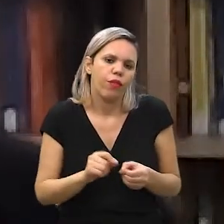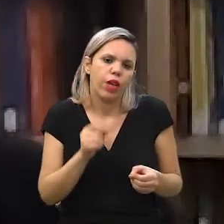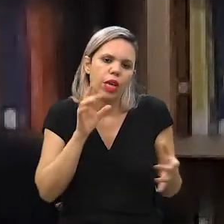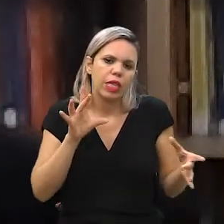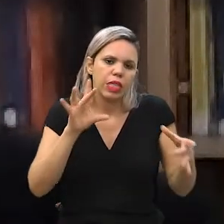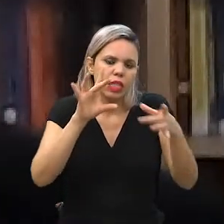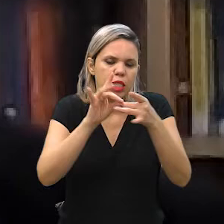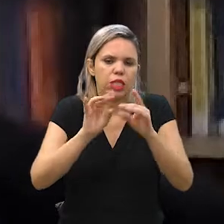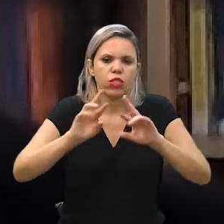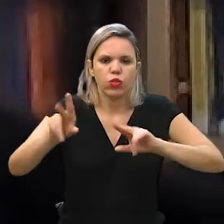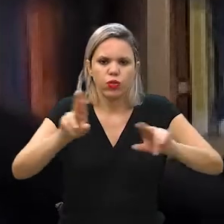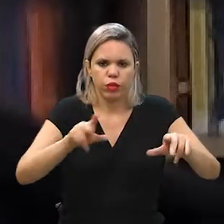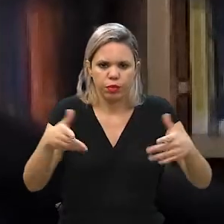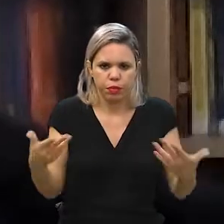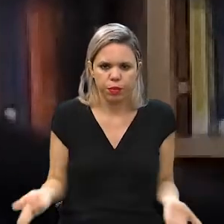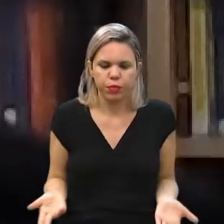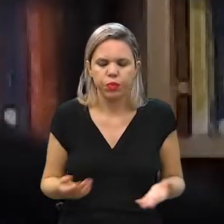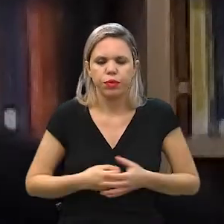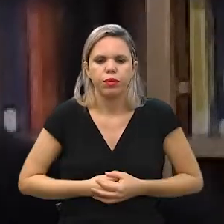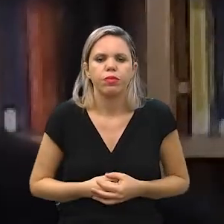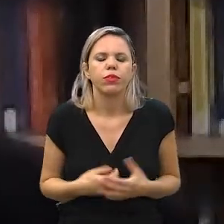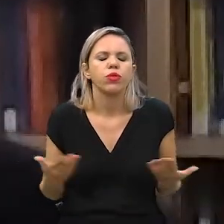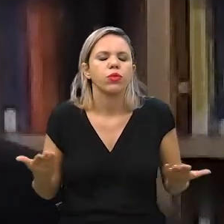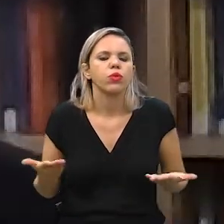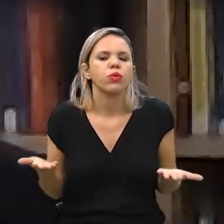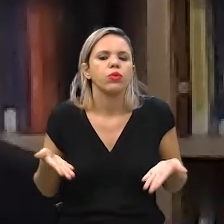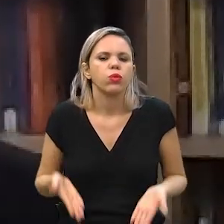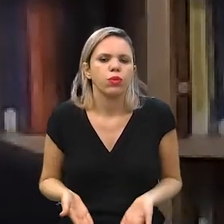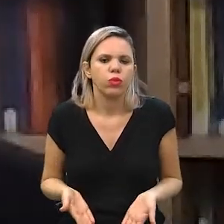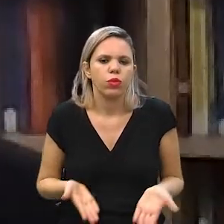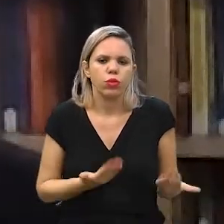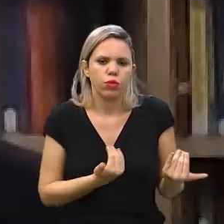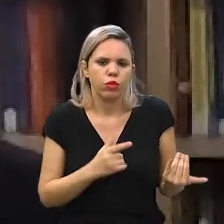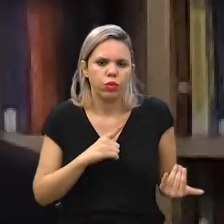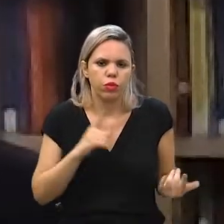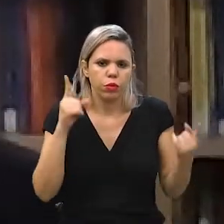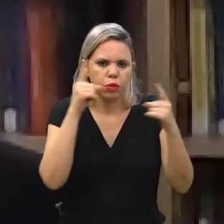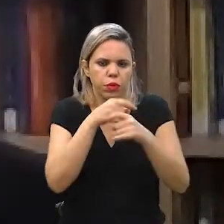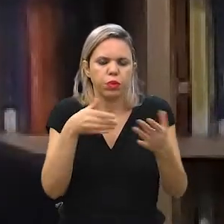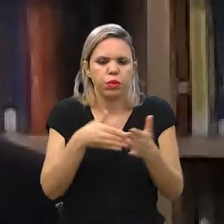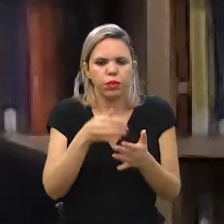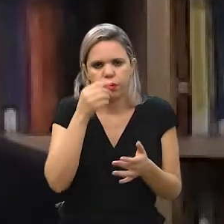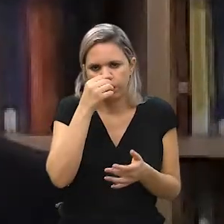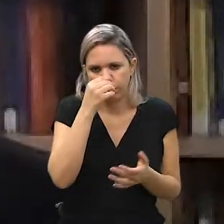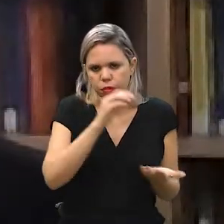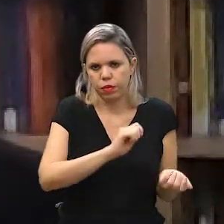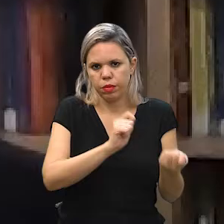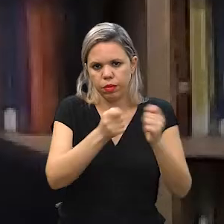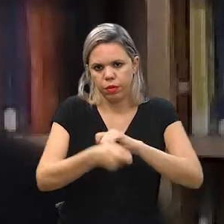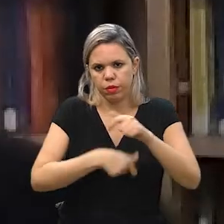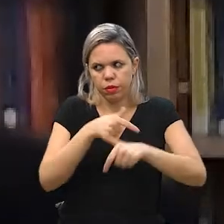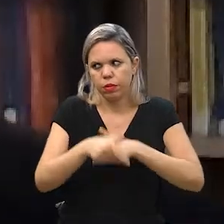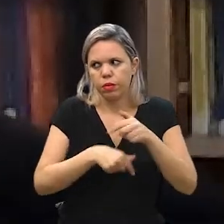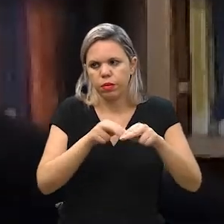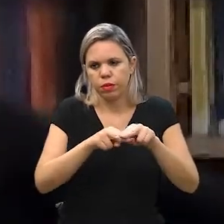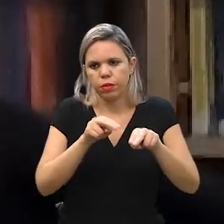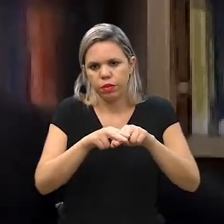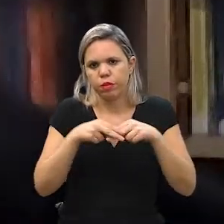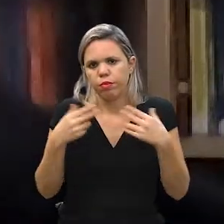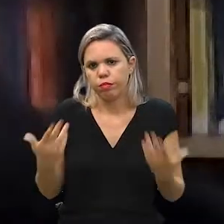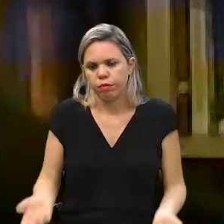Conexão com diferentes universos. Então, hoje, o nosso jovem tem essa dificuldade de se adaptar ao mercado por conta disso,